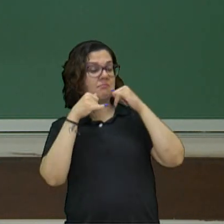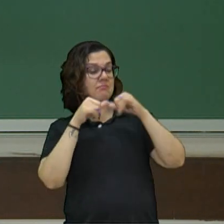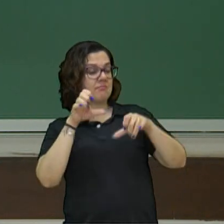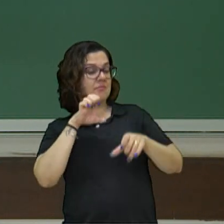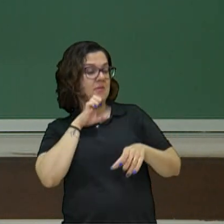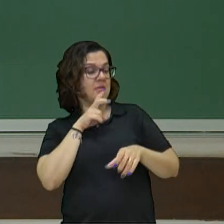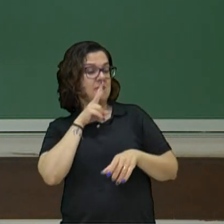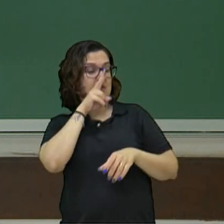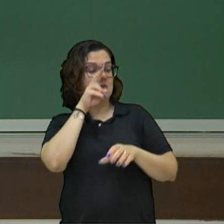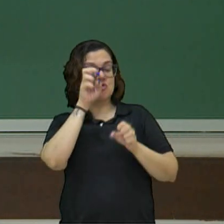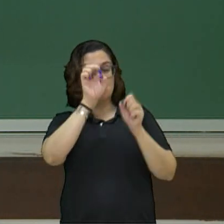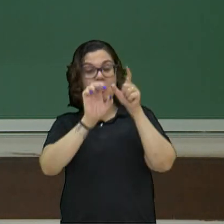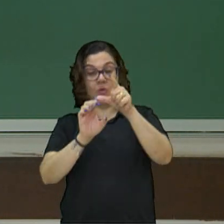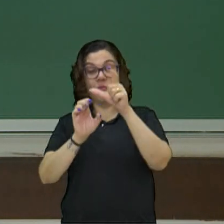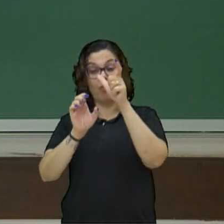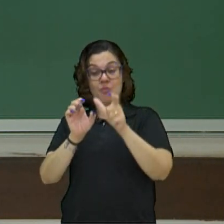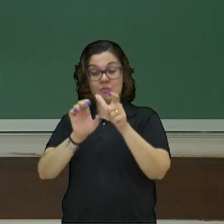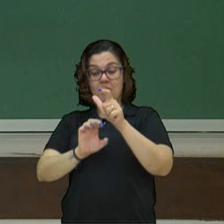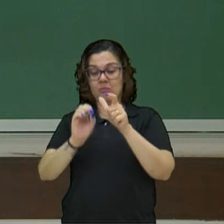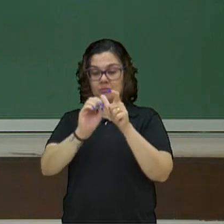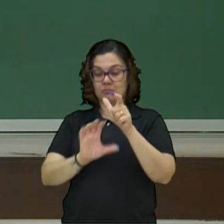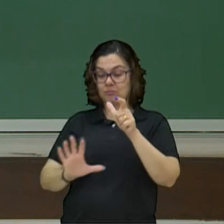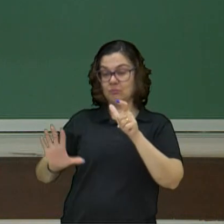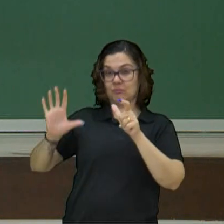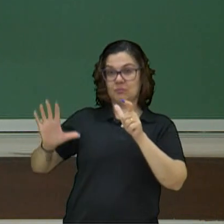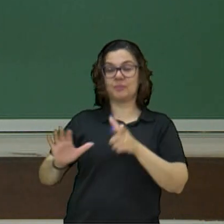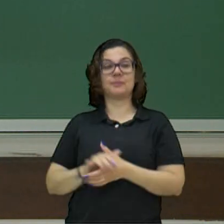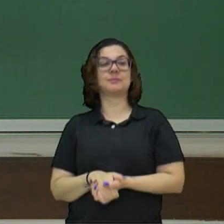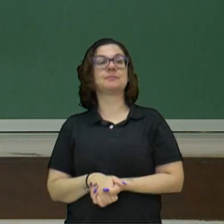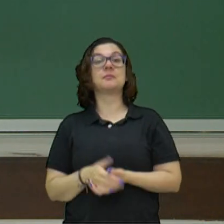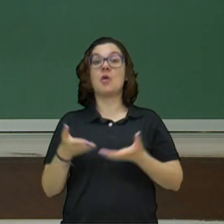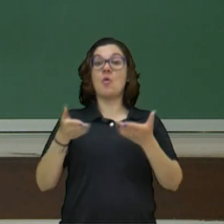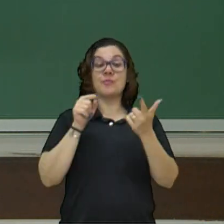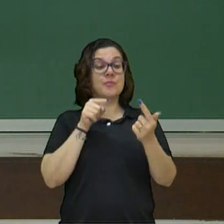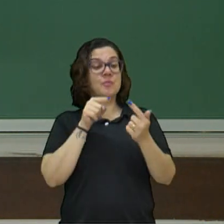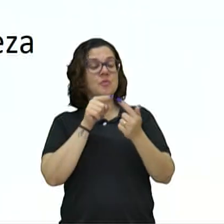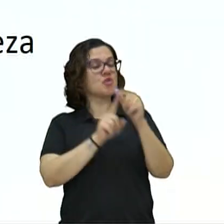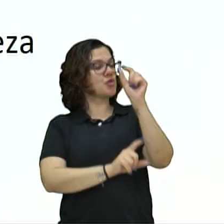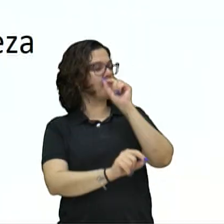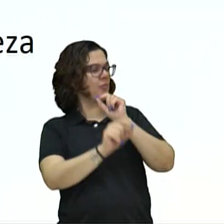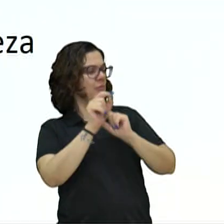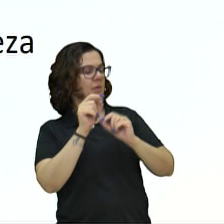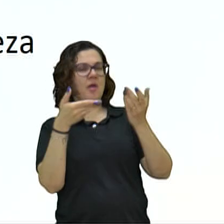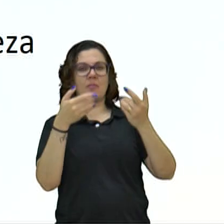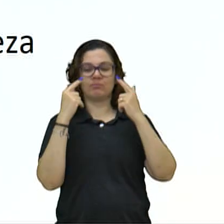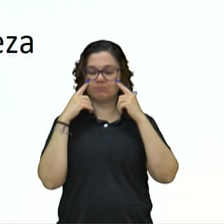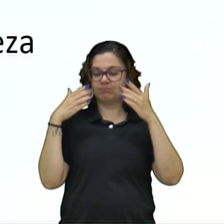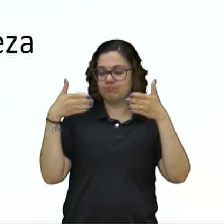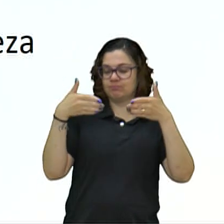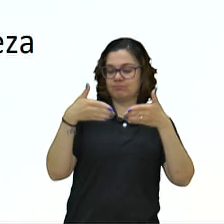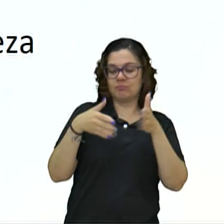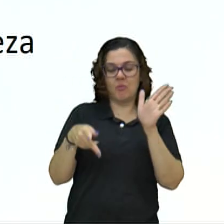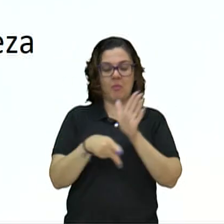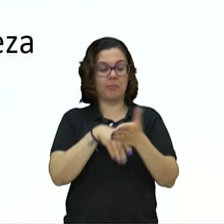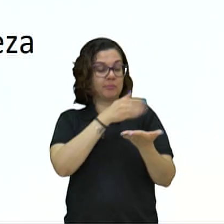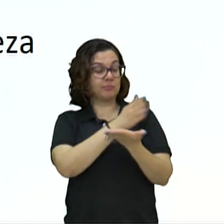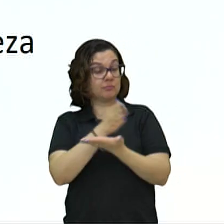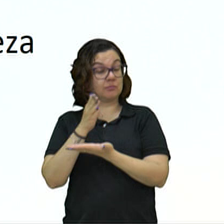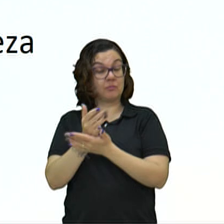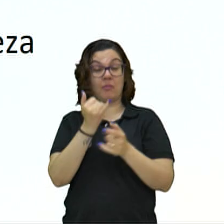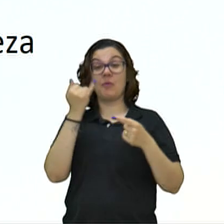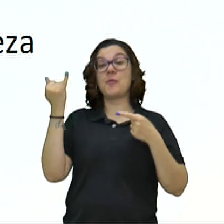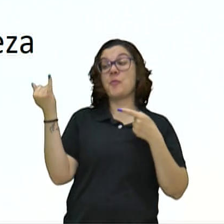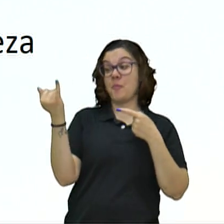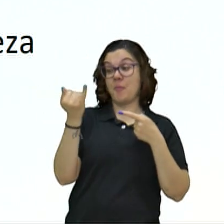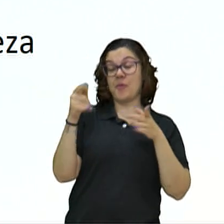oceania então vamos aos objetivos da nossa alma a reconhecer na prática cotidiana a importância